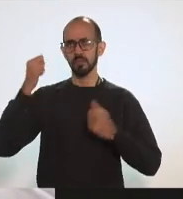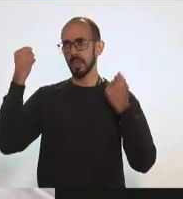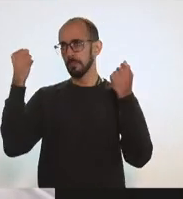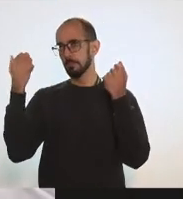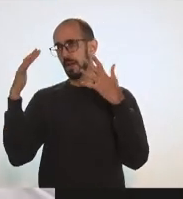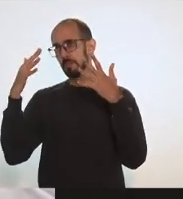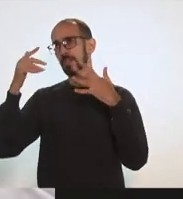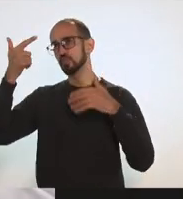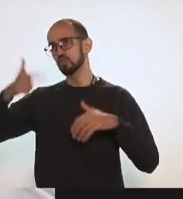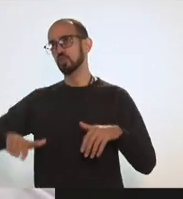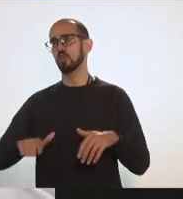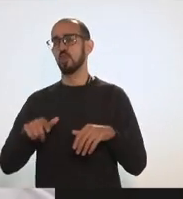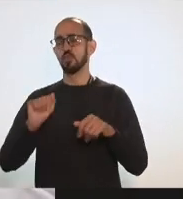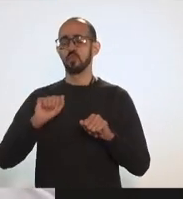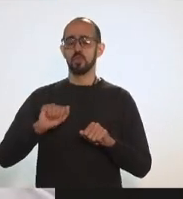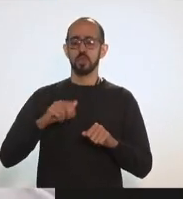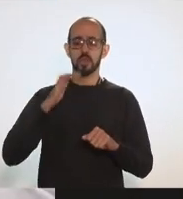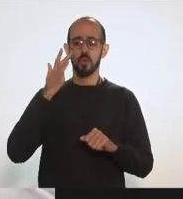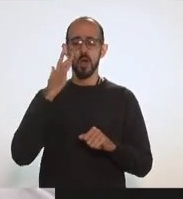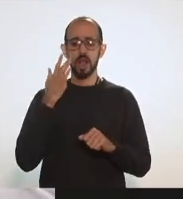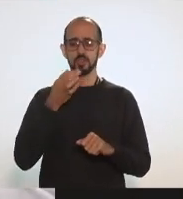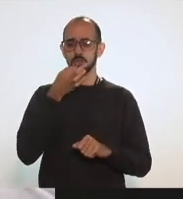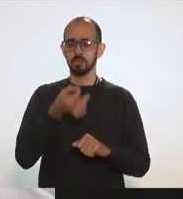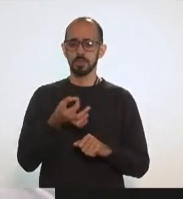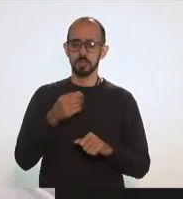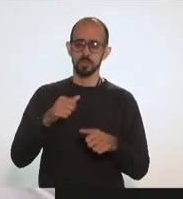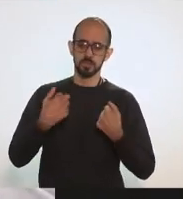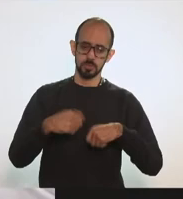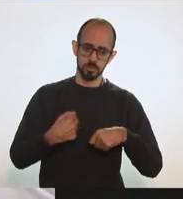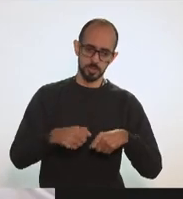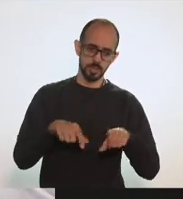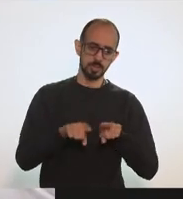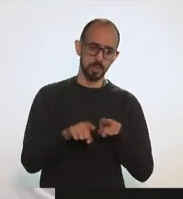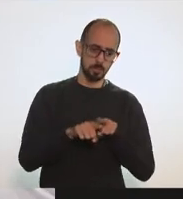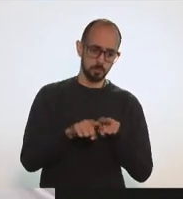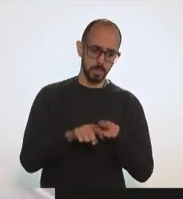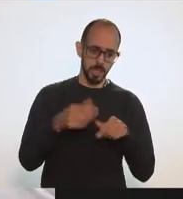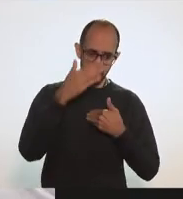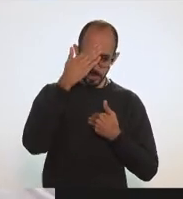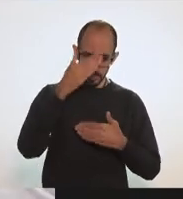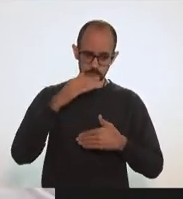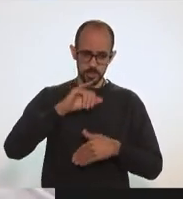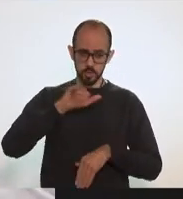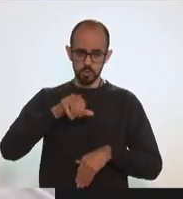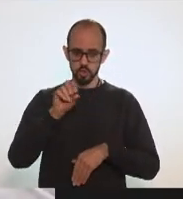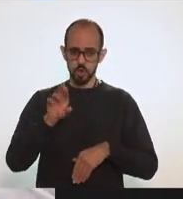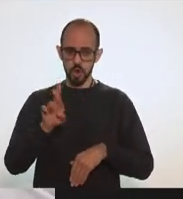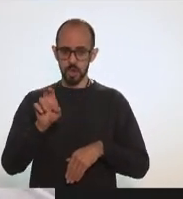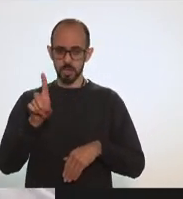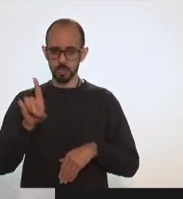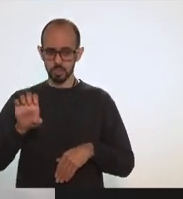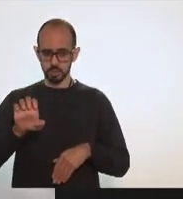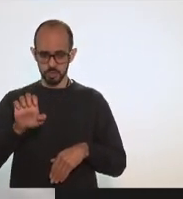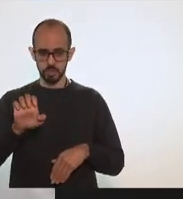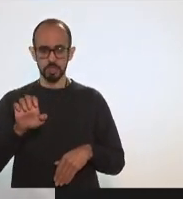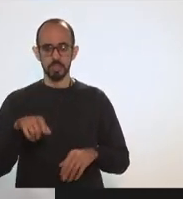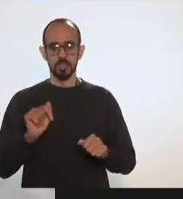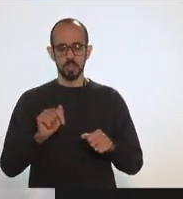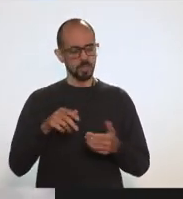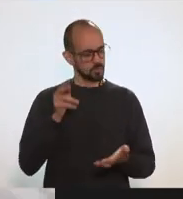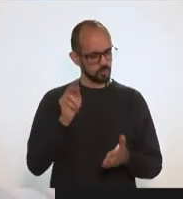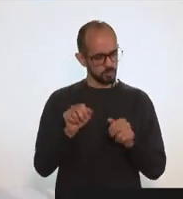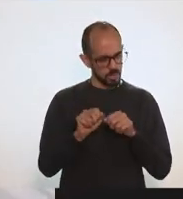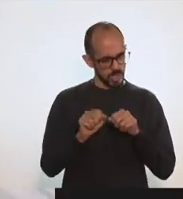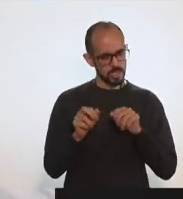vez. Eu acho que a gente também tem que agradecer o deputado Jorge Felipe Neto, que esteve conosco em todas as sessões, fez um relatório junto